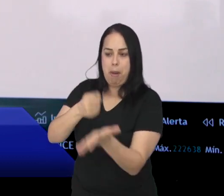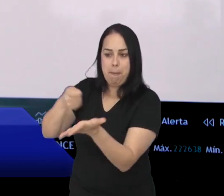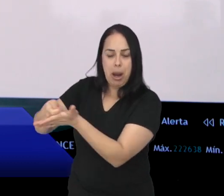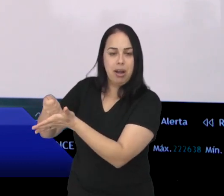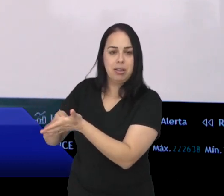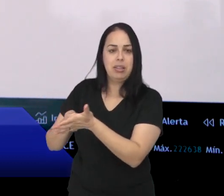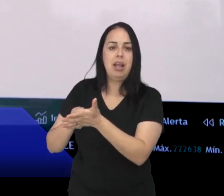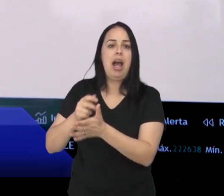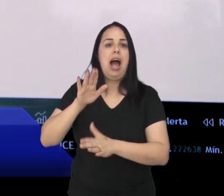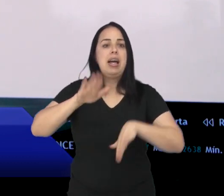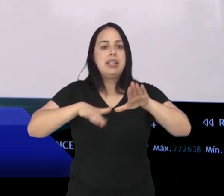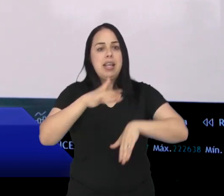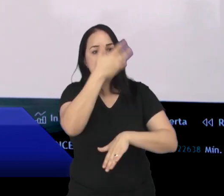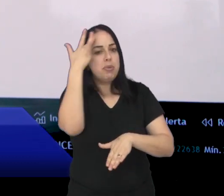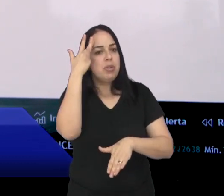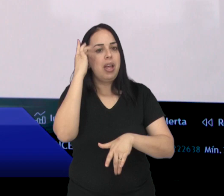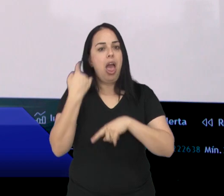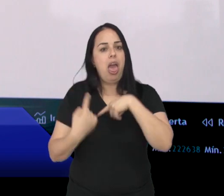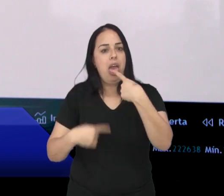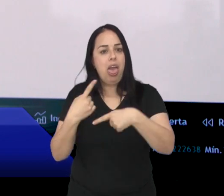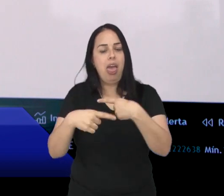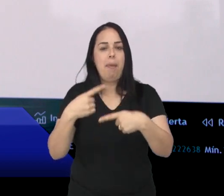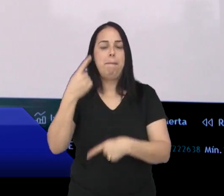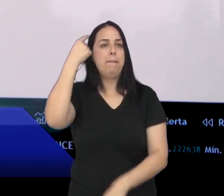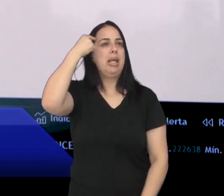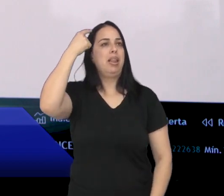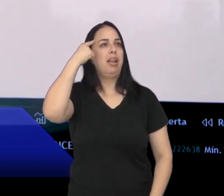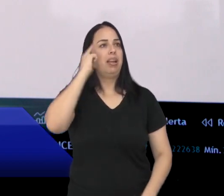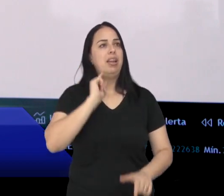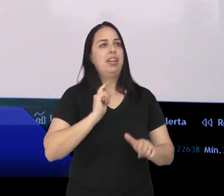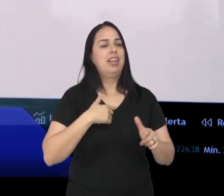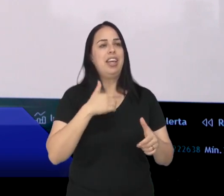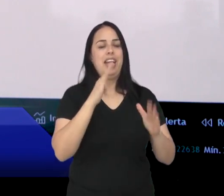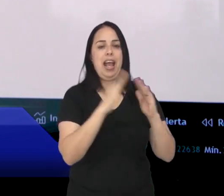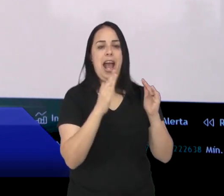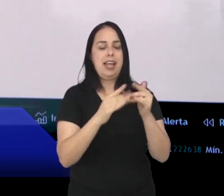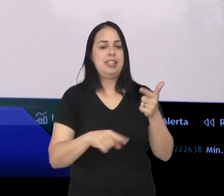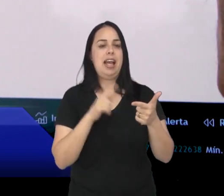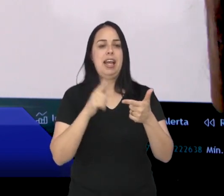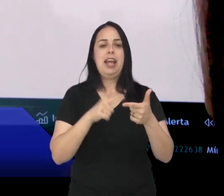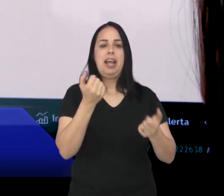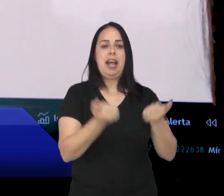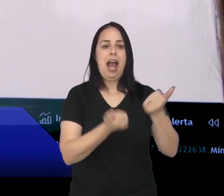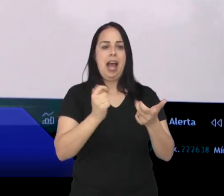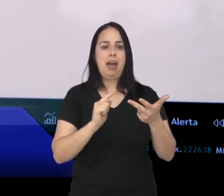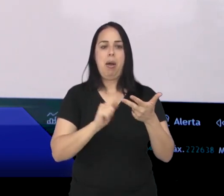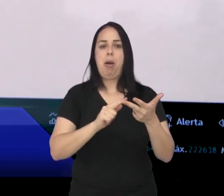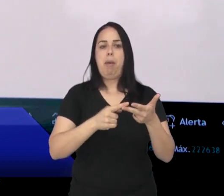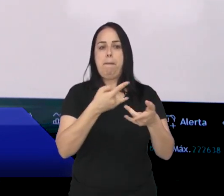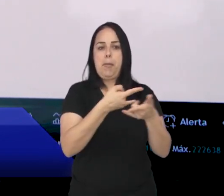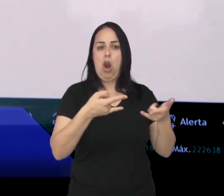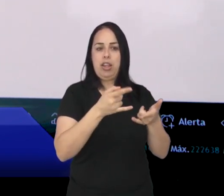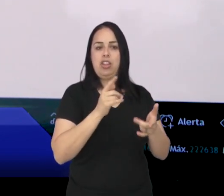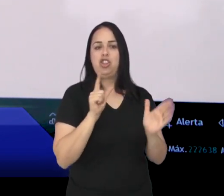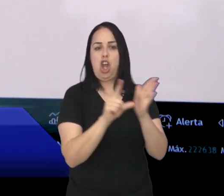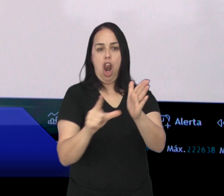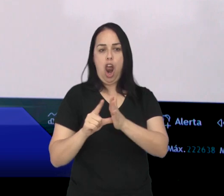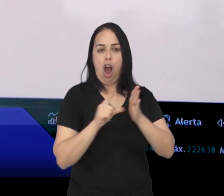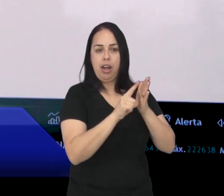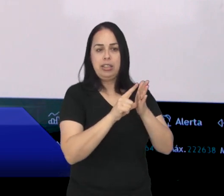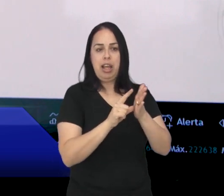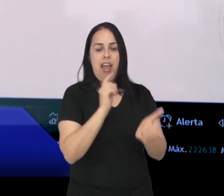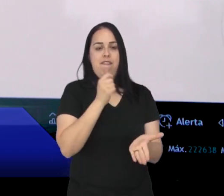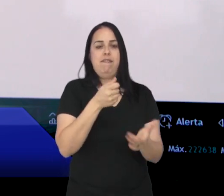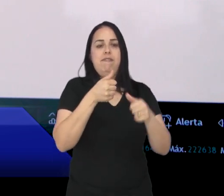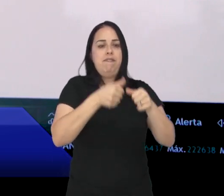Por isso que algumas pessoas se enrolam, porque todo mundo acha que tudo é conta fixa. Casa, carro, algum boleto de loja, essas coisas. E aí a gente faz